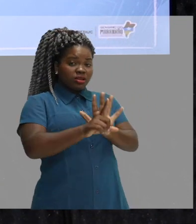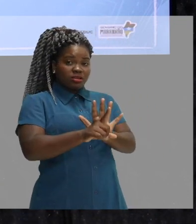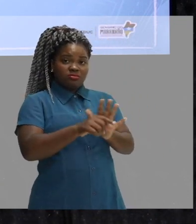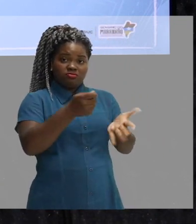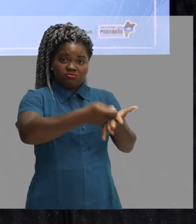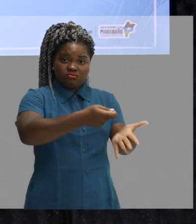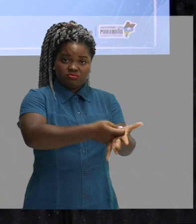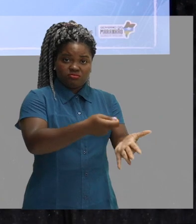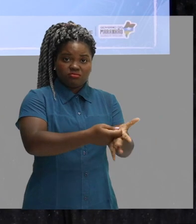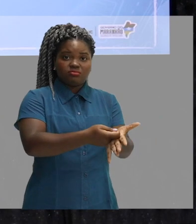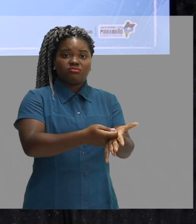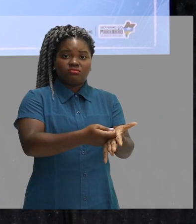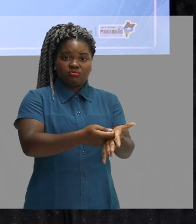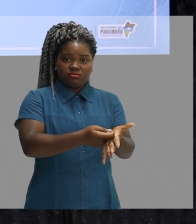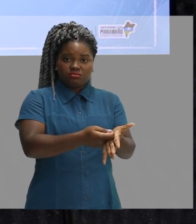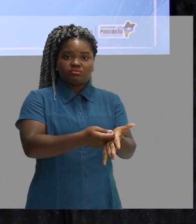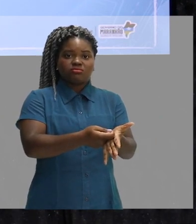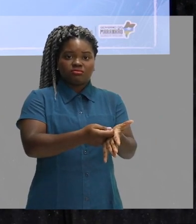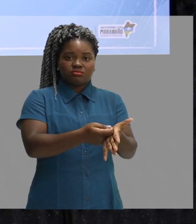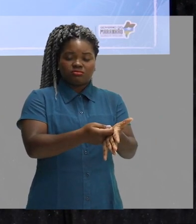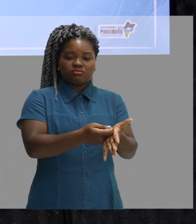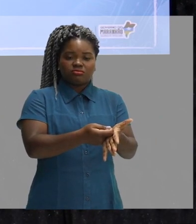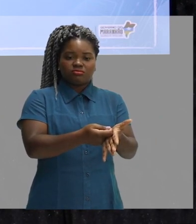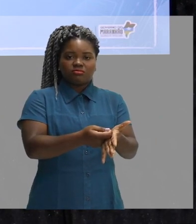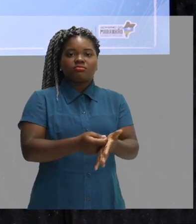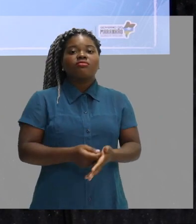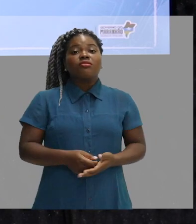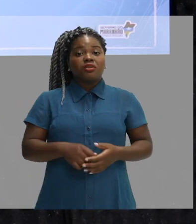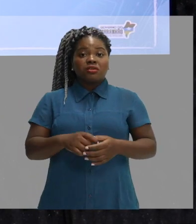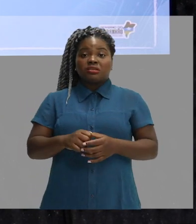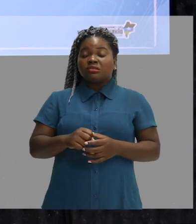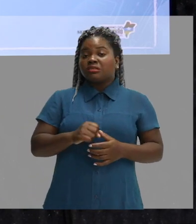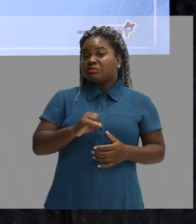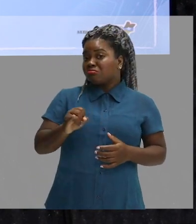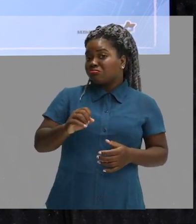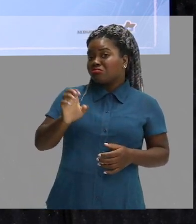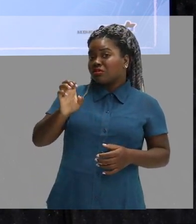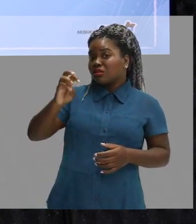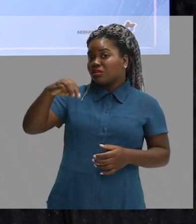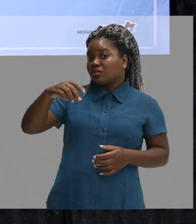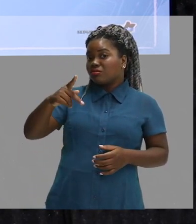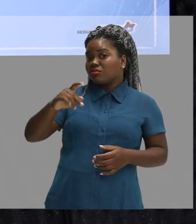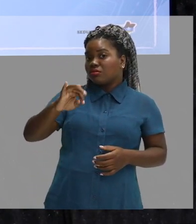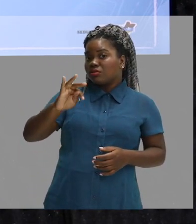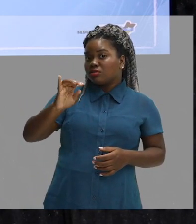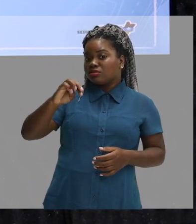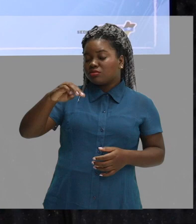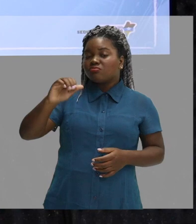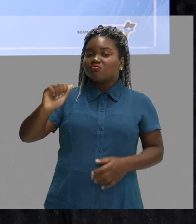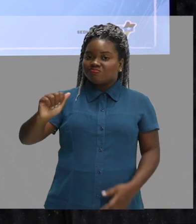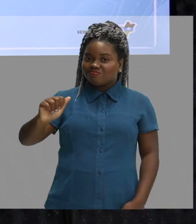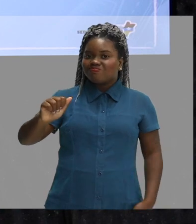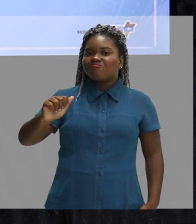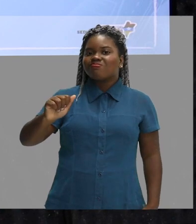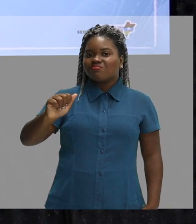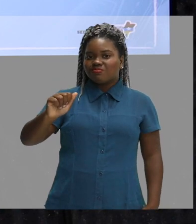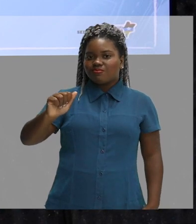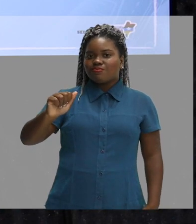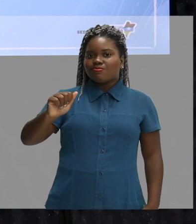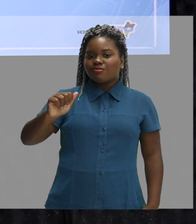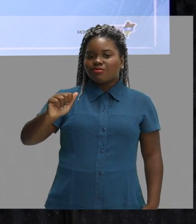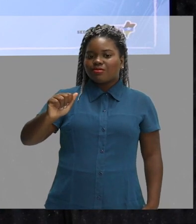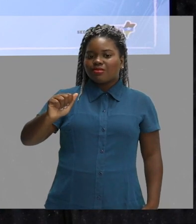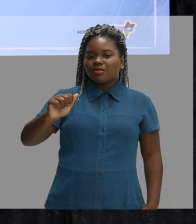sofrer um processo de impedimento, de impeachment, de continuar no poder se ela descumpre determinadas leis da